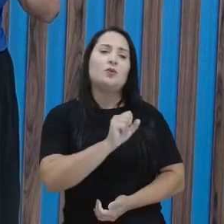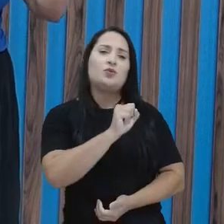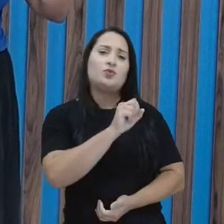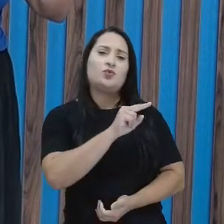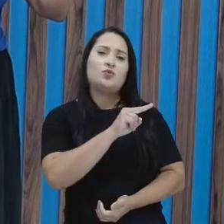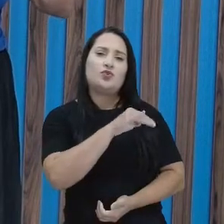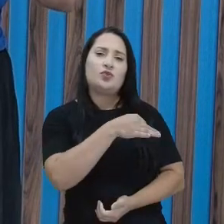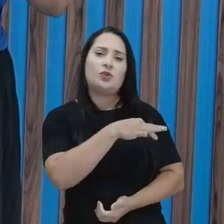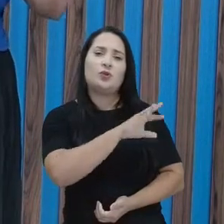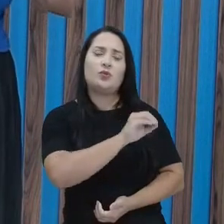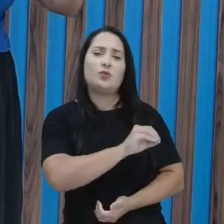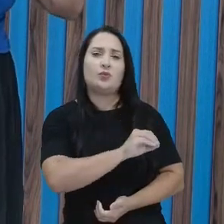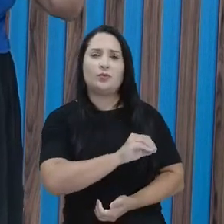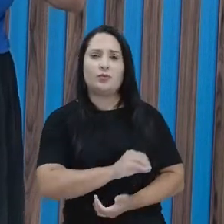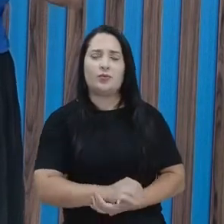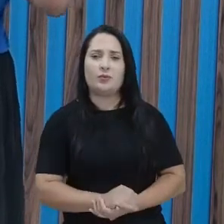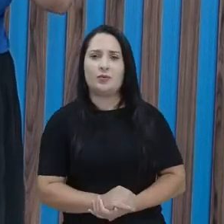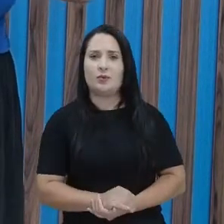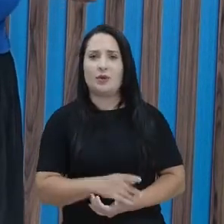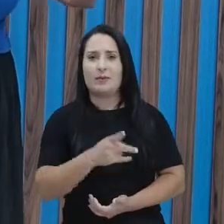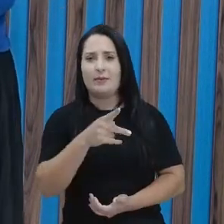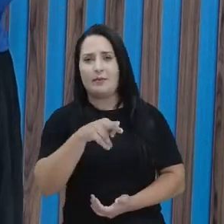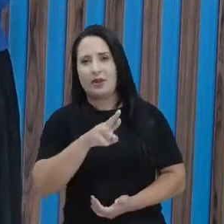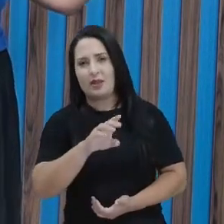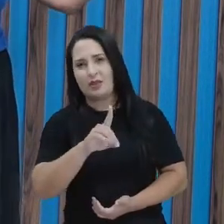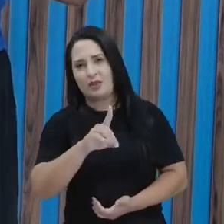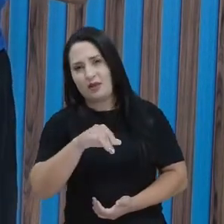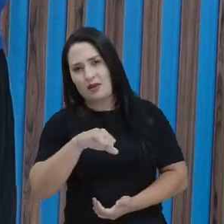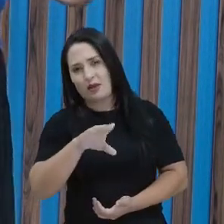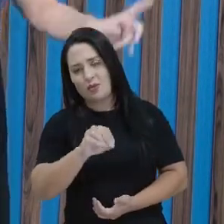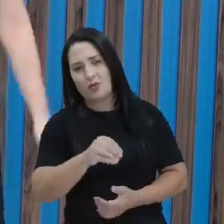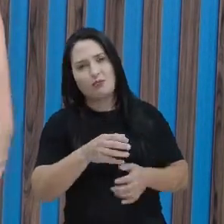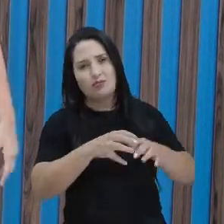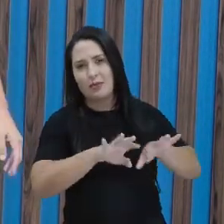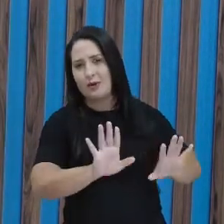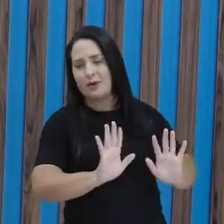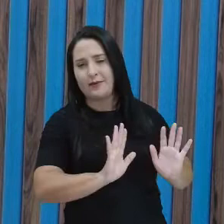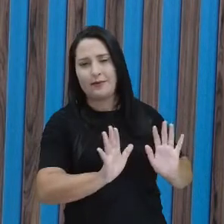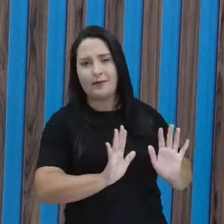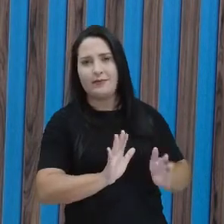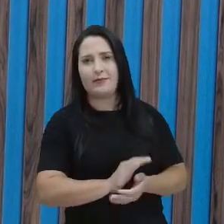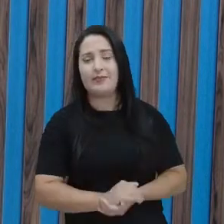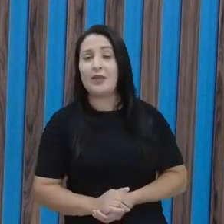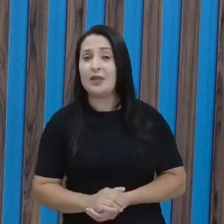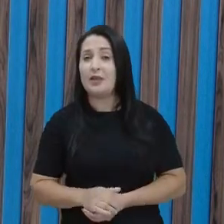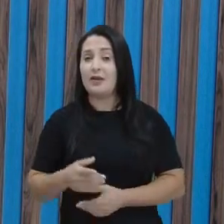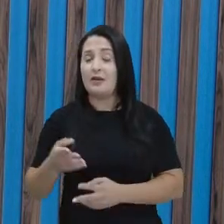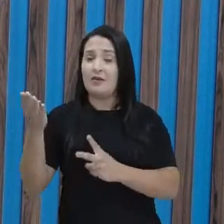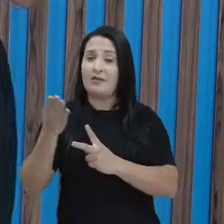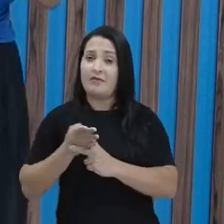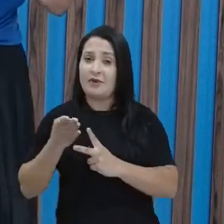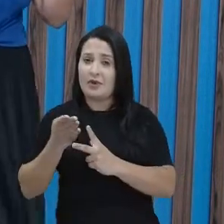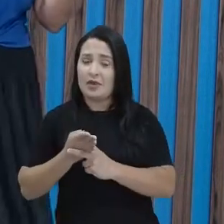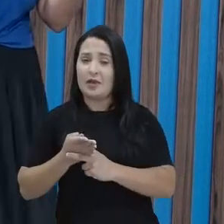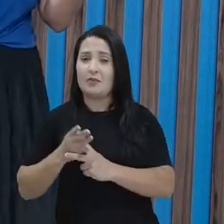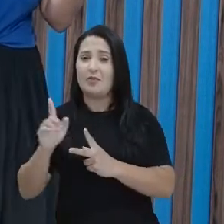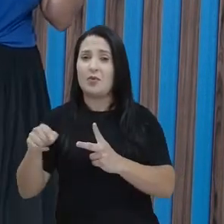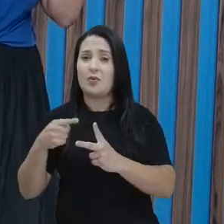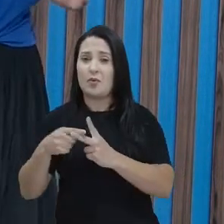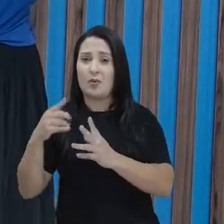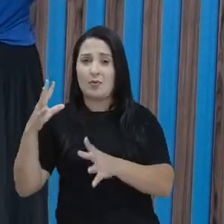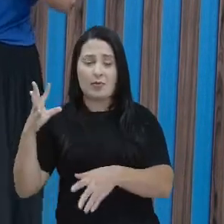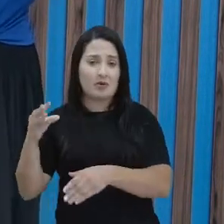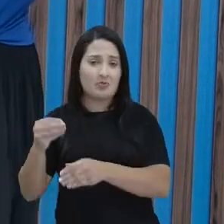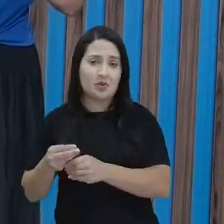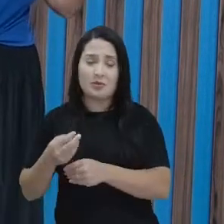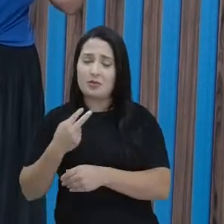do predicado, que é o que se fala ou o que faz o sujeito. E a gente também não separa o verbo do complemento do verbo.